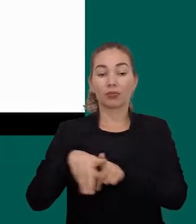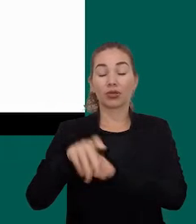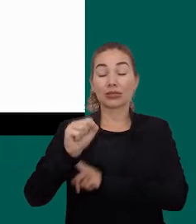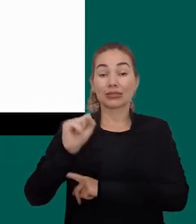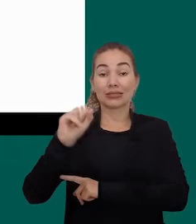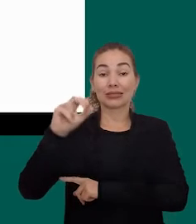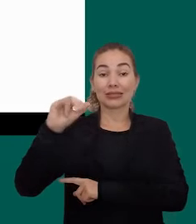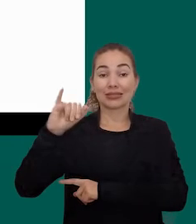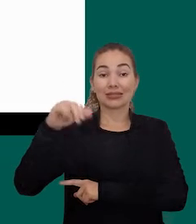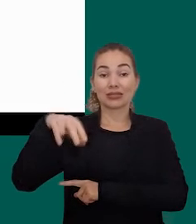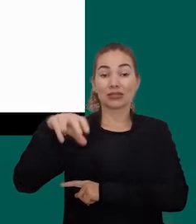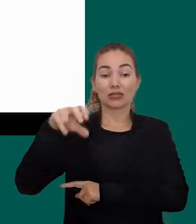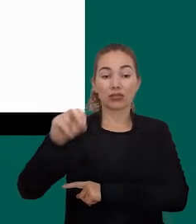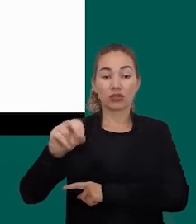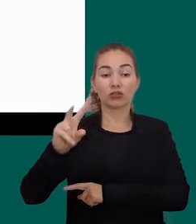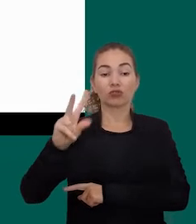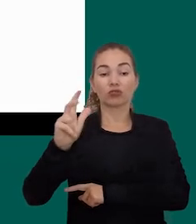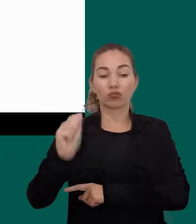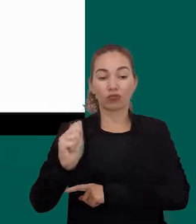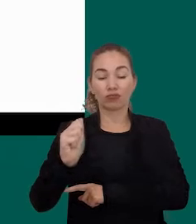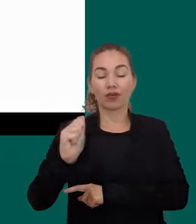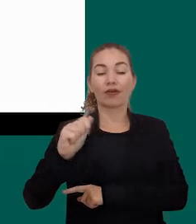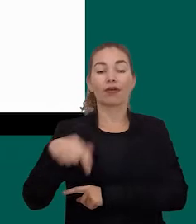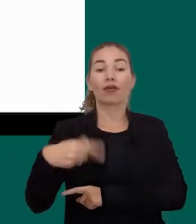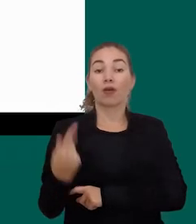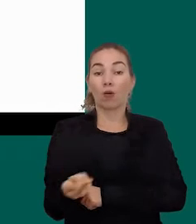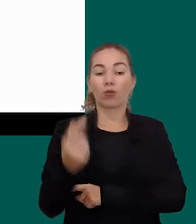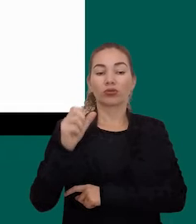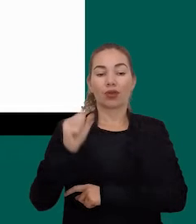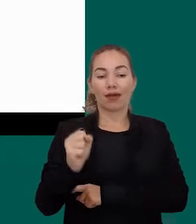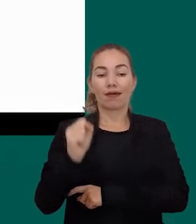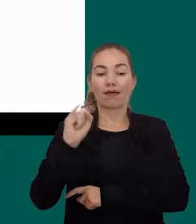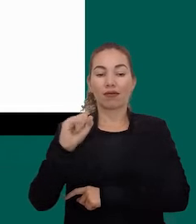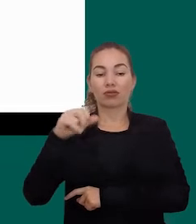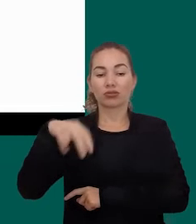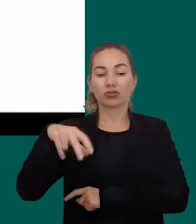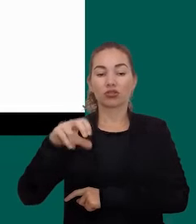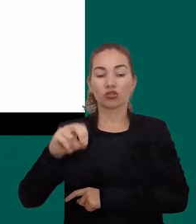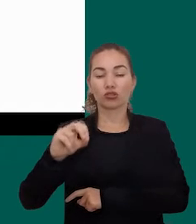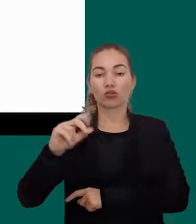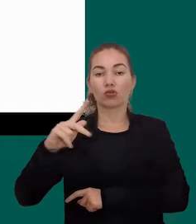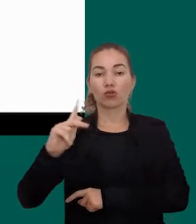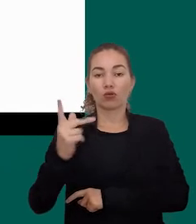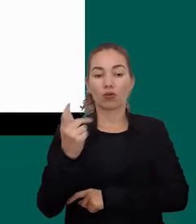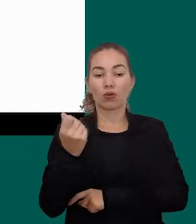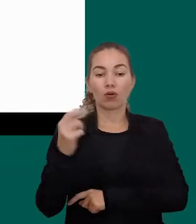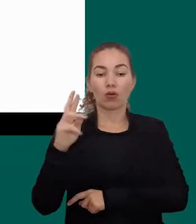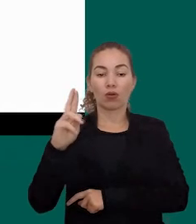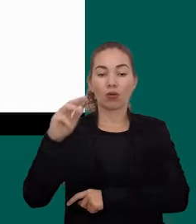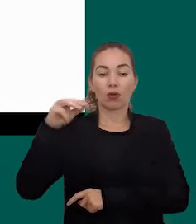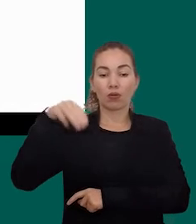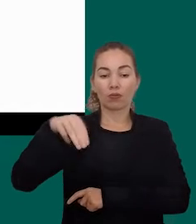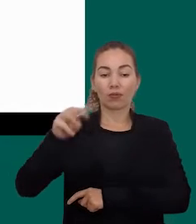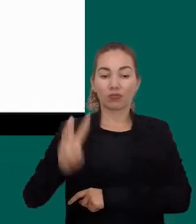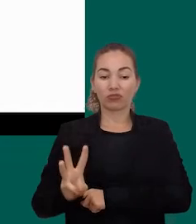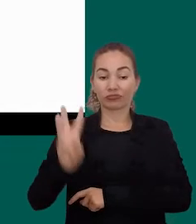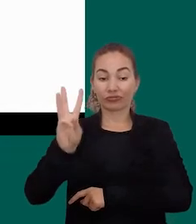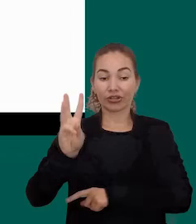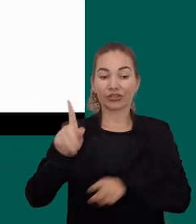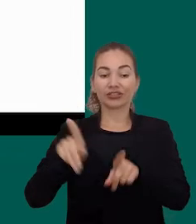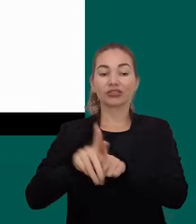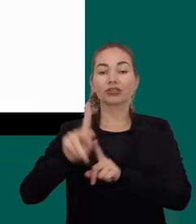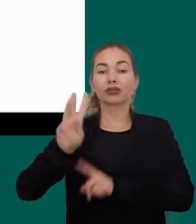a Sinopharm e o Wuhan, que é uma vacina inativada, parceira dessa vacina Sinopharm, que é o de número 9 aí, e a